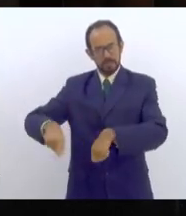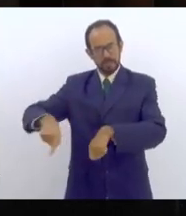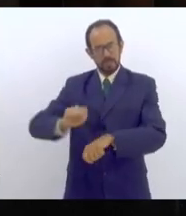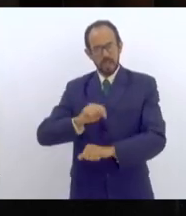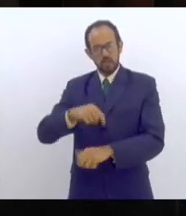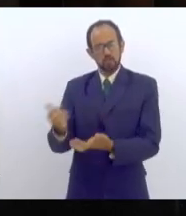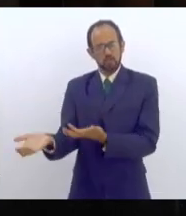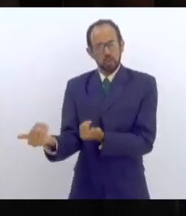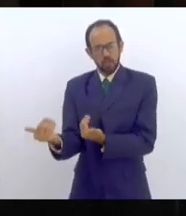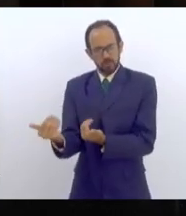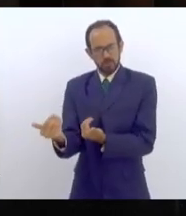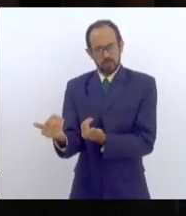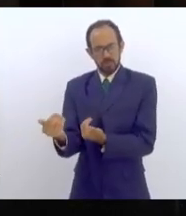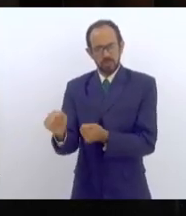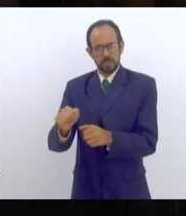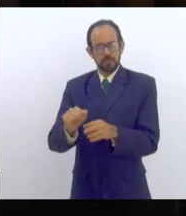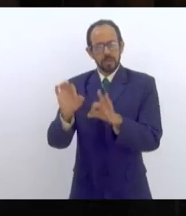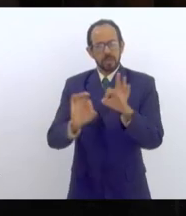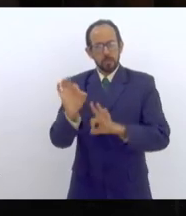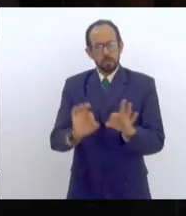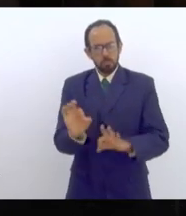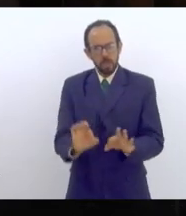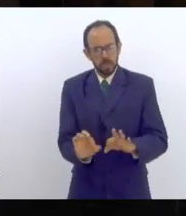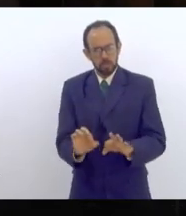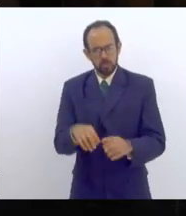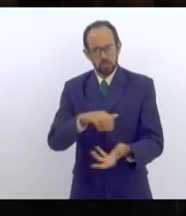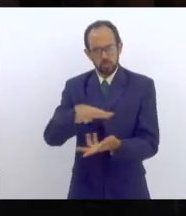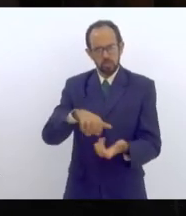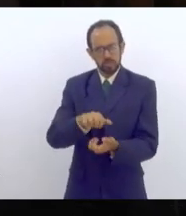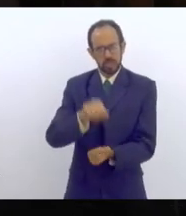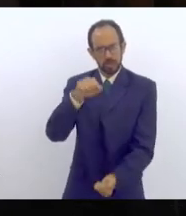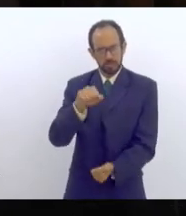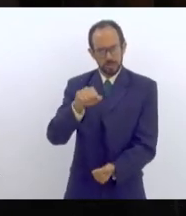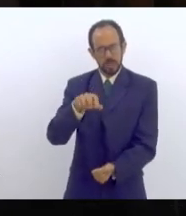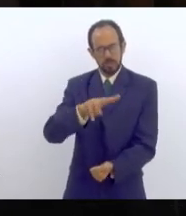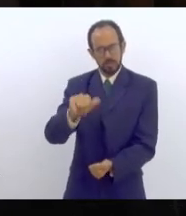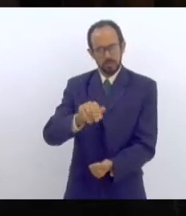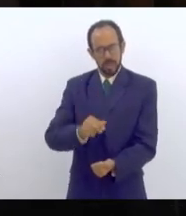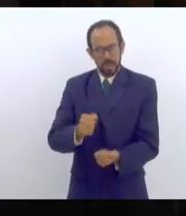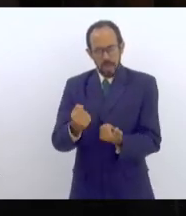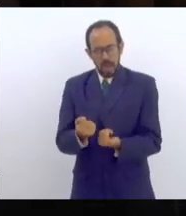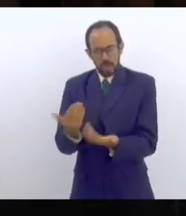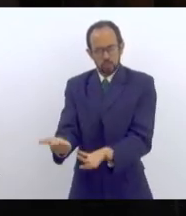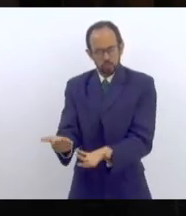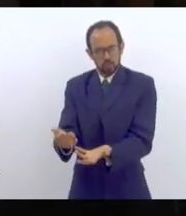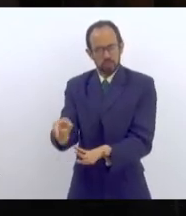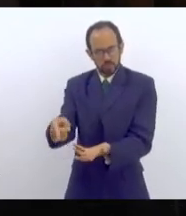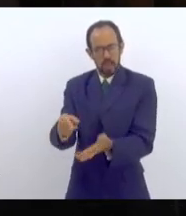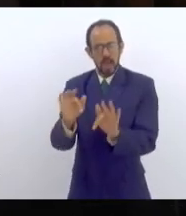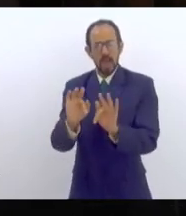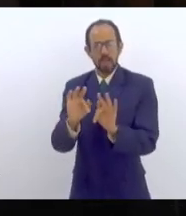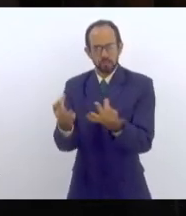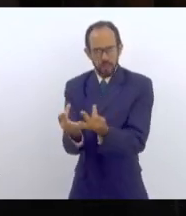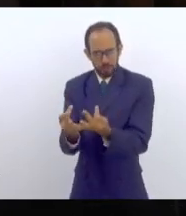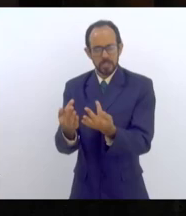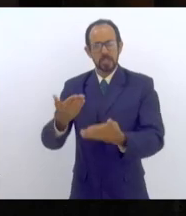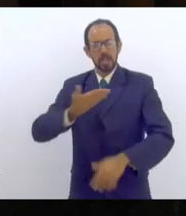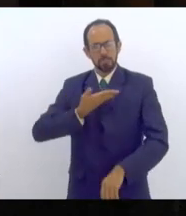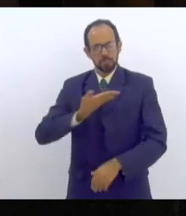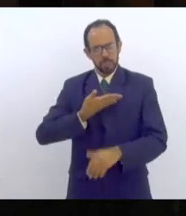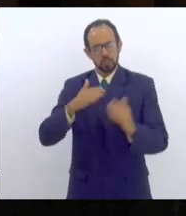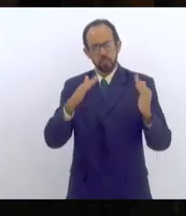comunidades, cidades, um plano de sustentabilidade que vai beneficiar a cada um dos seus familiares, amigos,